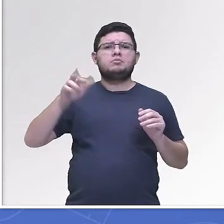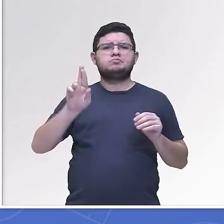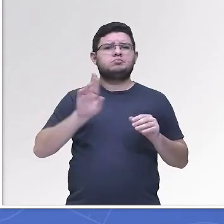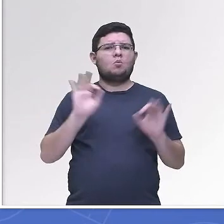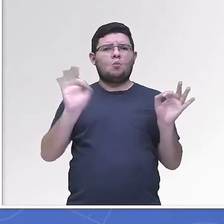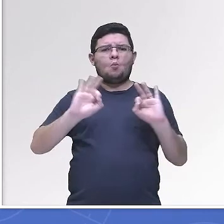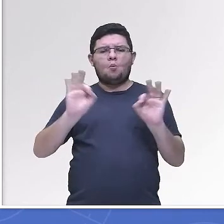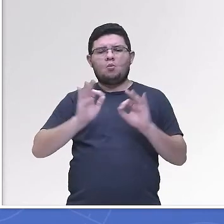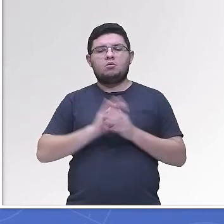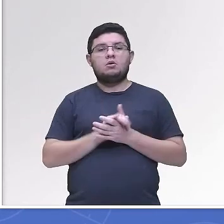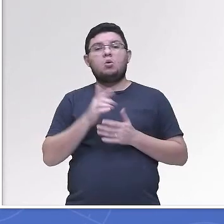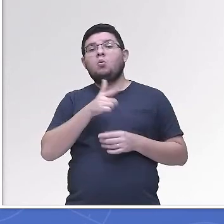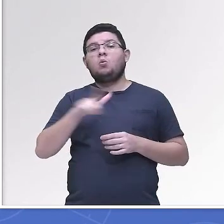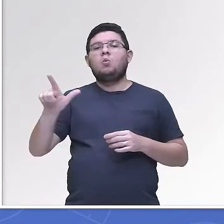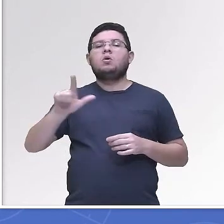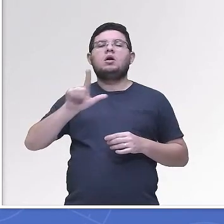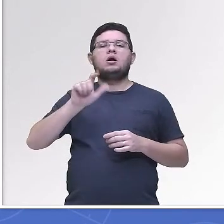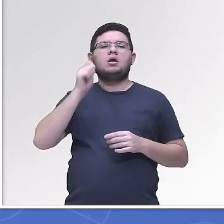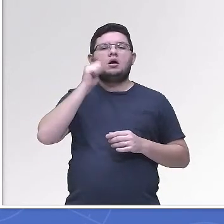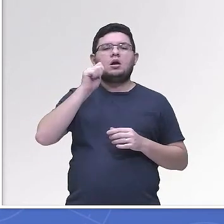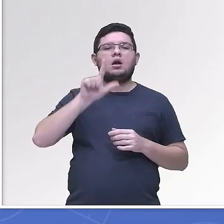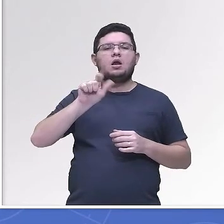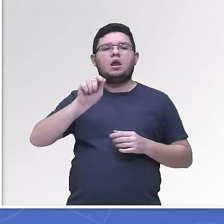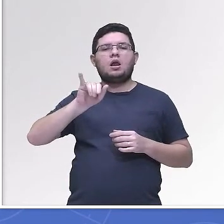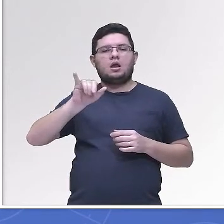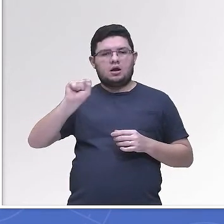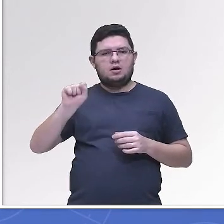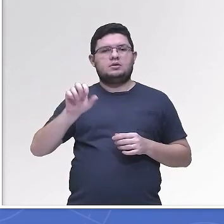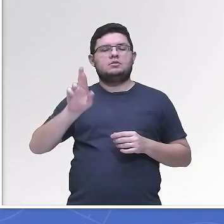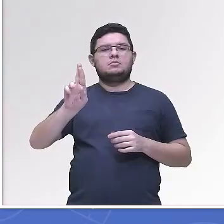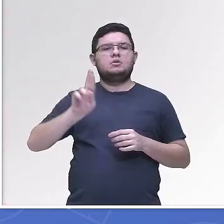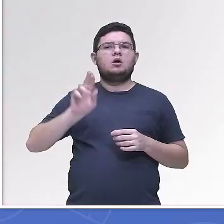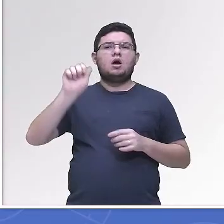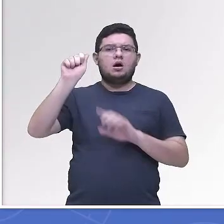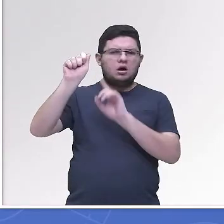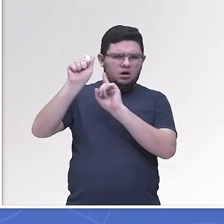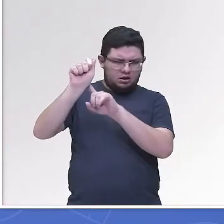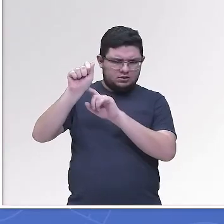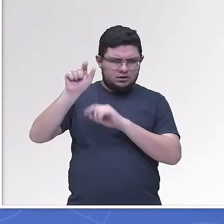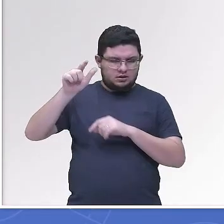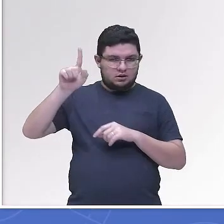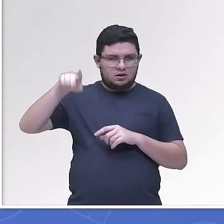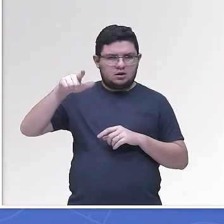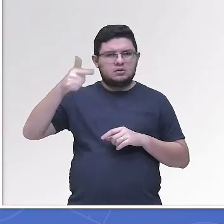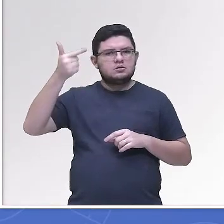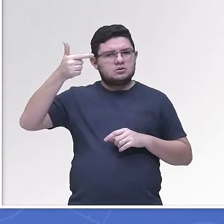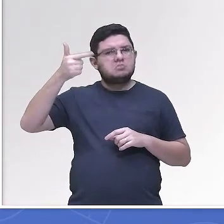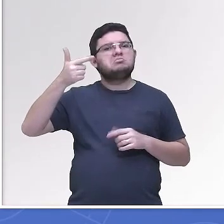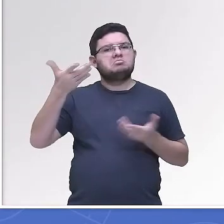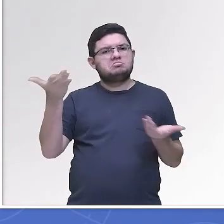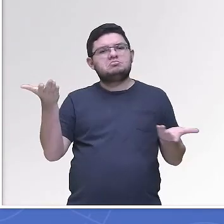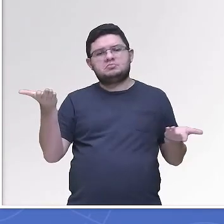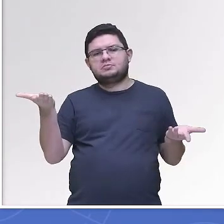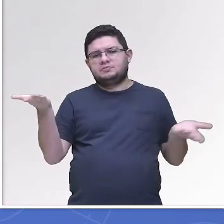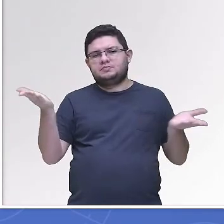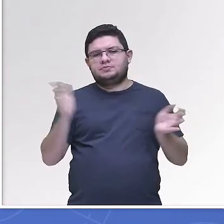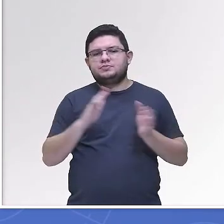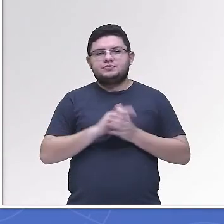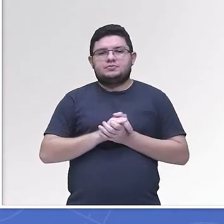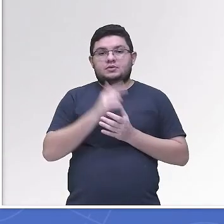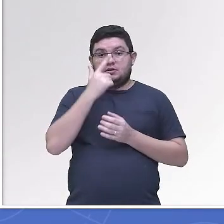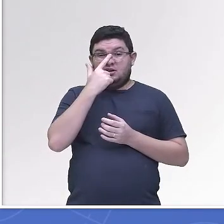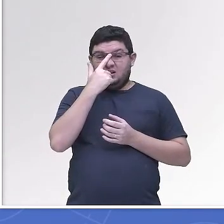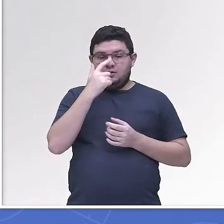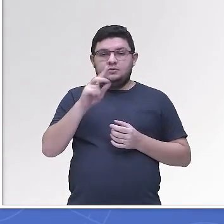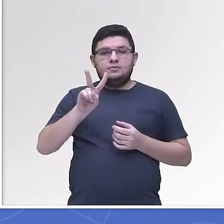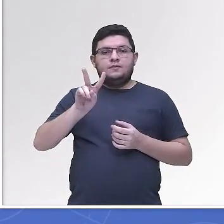resposta. Laís, é a letra A. Qual é a questão? É a segunda questão, né? Pelo visto. Valesca,